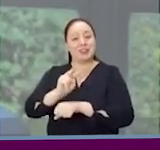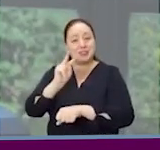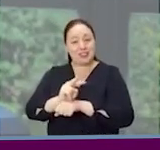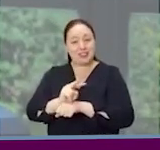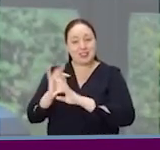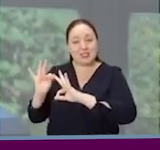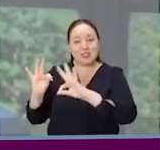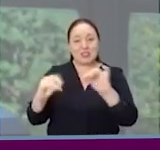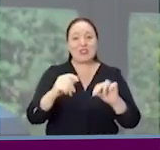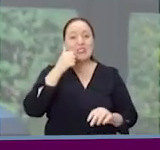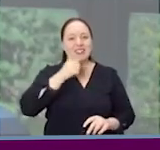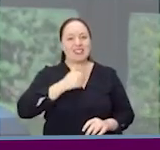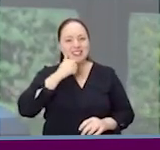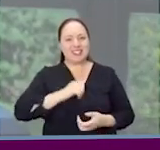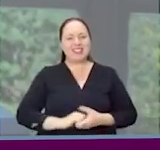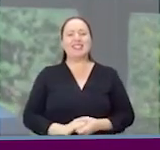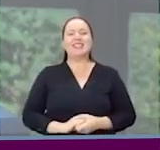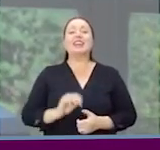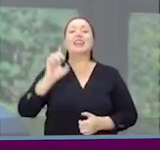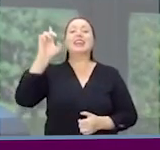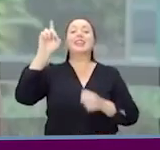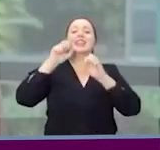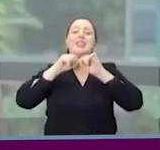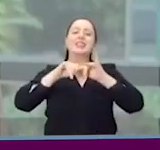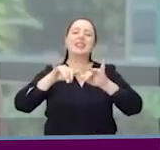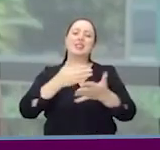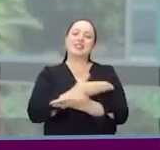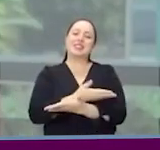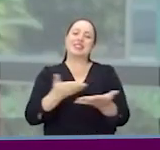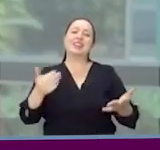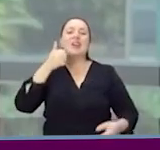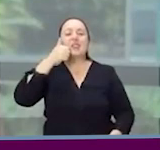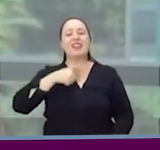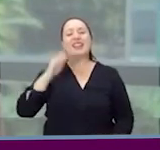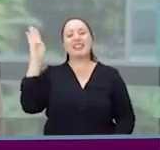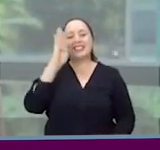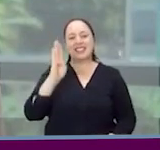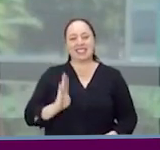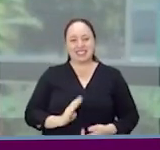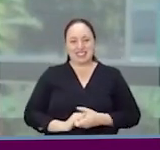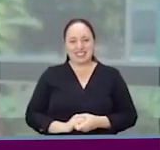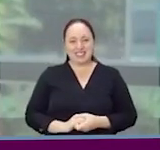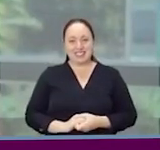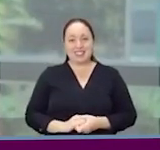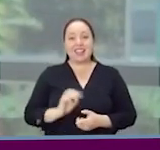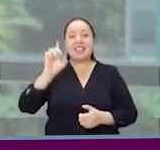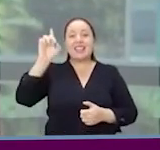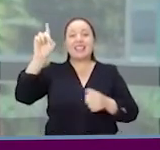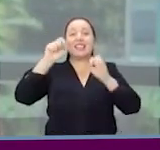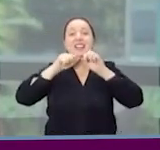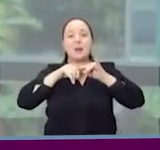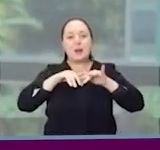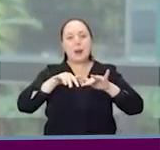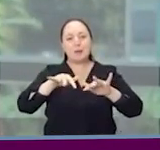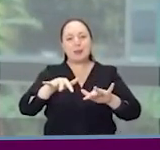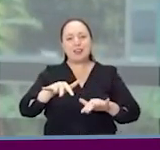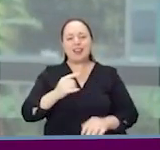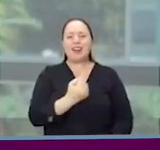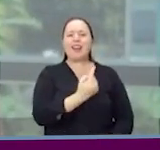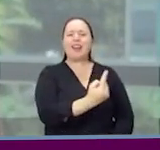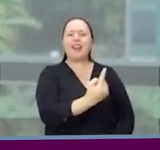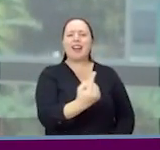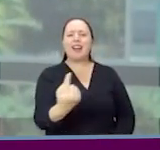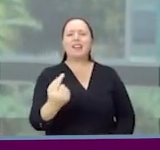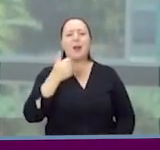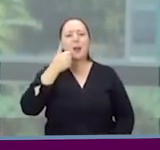Brasil na proteção de todas as mulheres. Que Deus abençoe todas as mulheres do Brasil. Que Deus